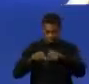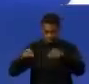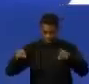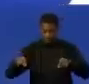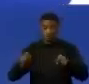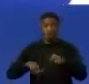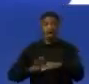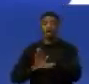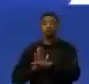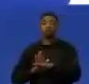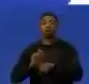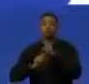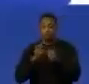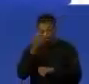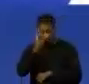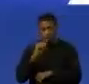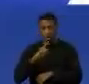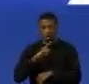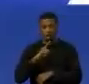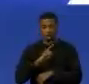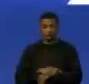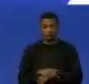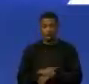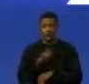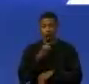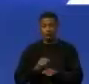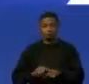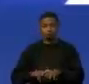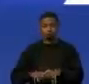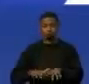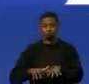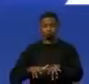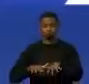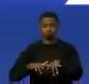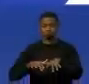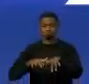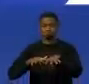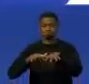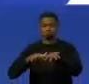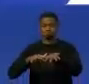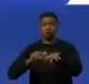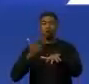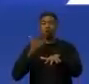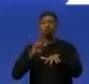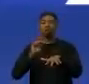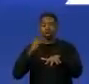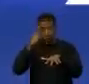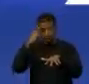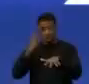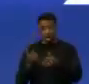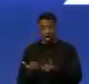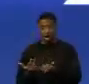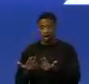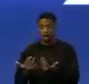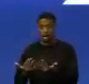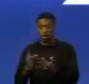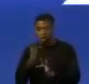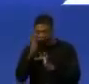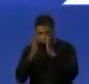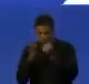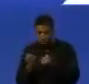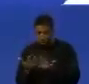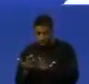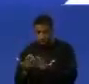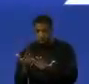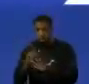a redução da impermeabilização do solo, uma vez que essa grama, a ideia dela é justamente